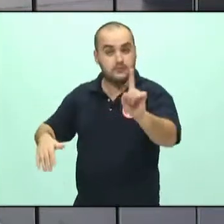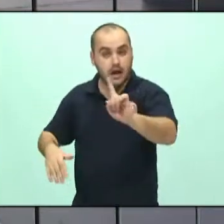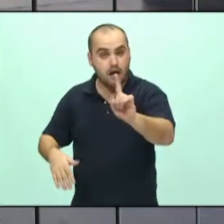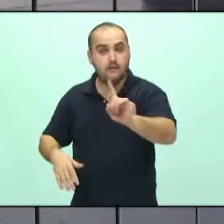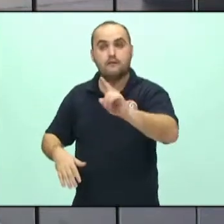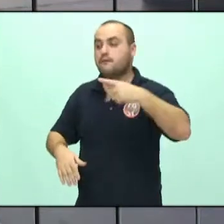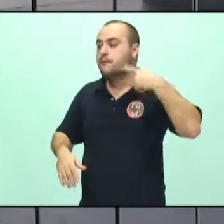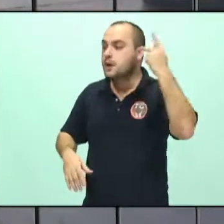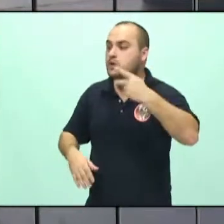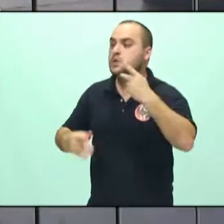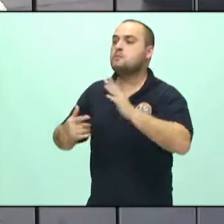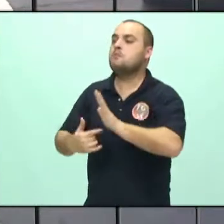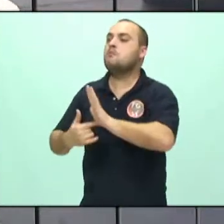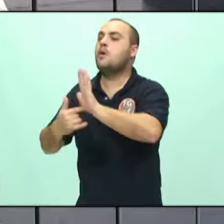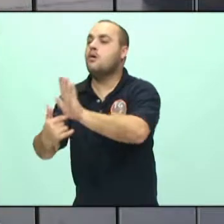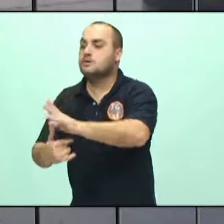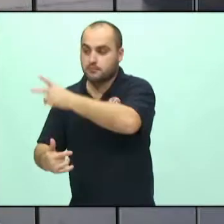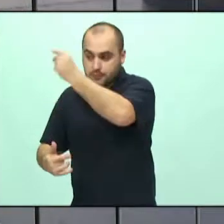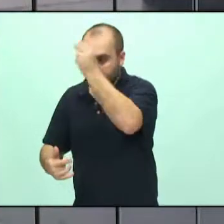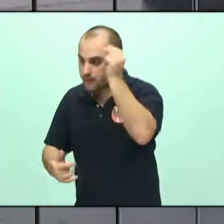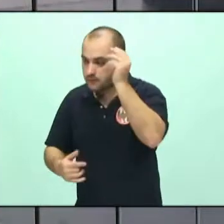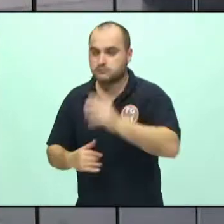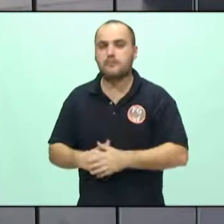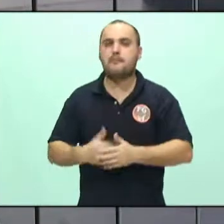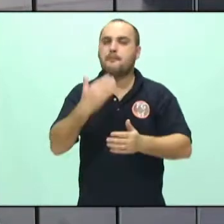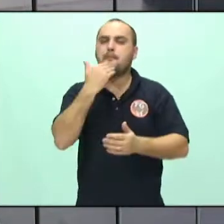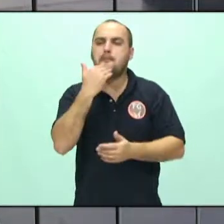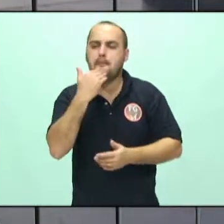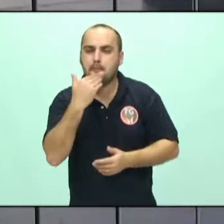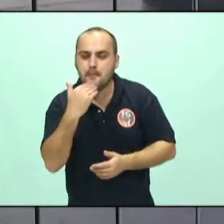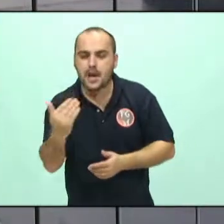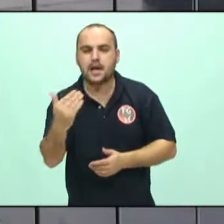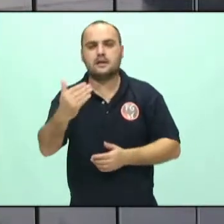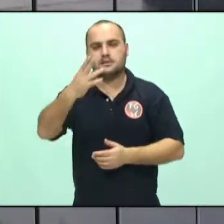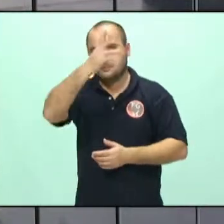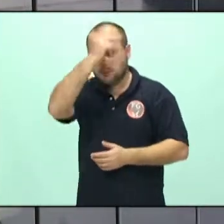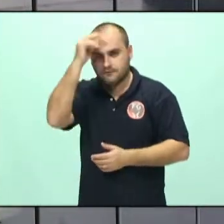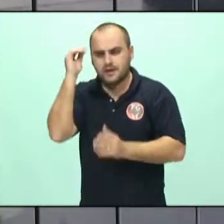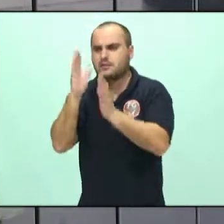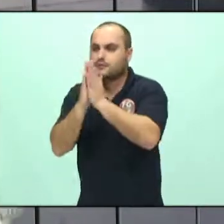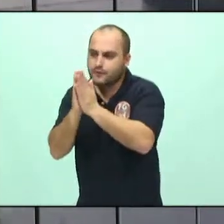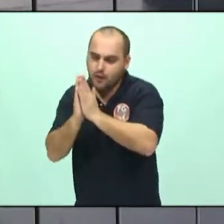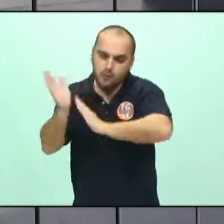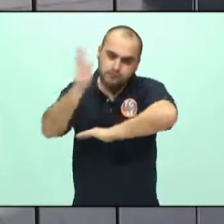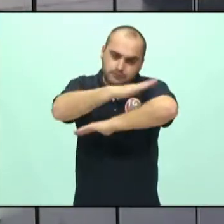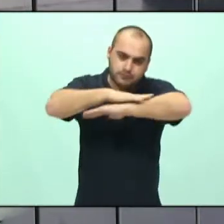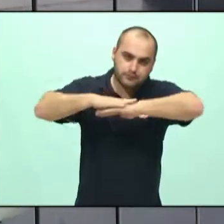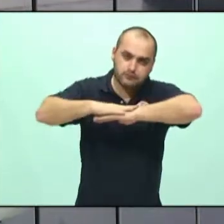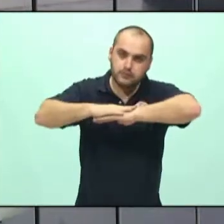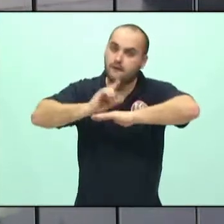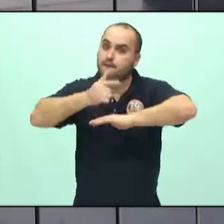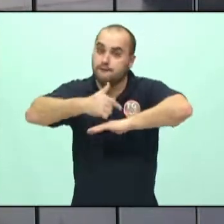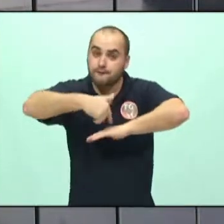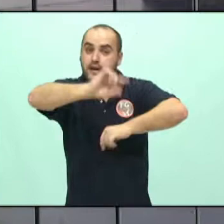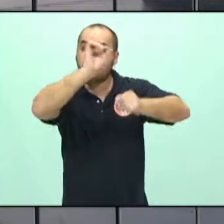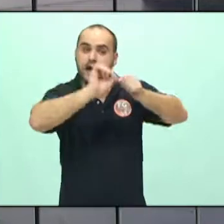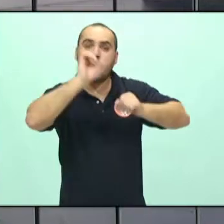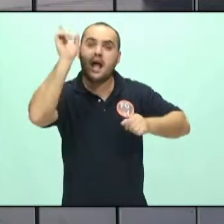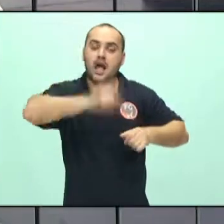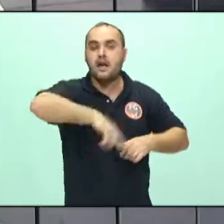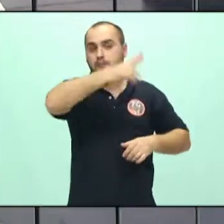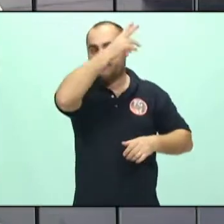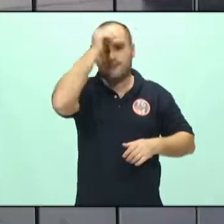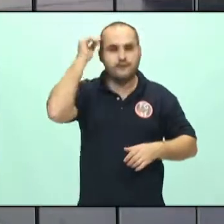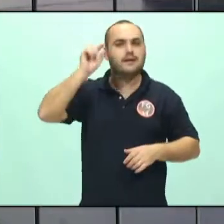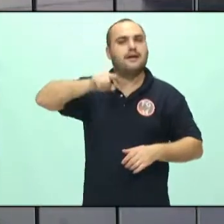tem o buraco, o vereador solicita ao prefeito por indicação a pavimentação, mas quem vai fazer ou não é o prefeito, porque é ele que